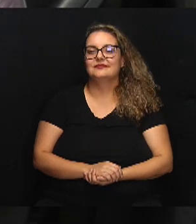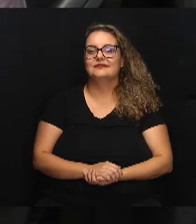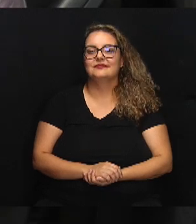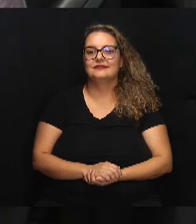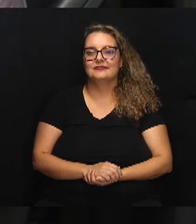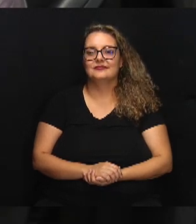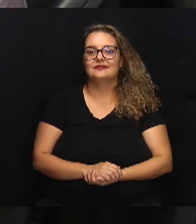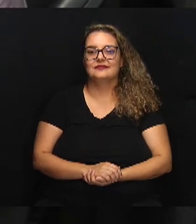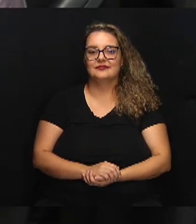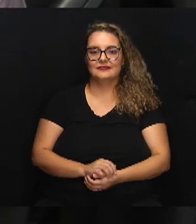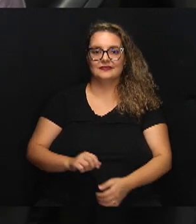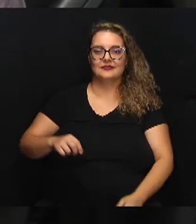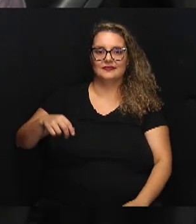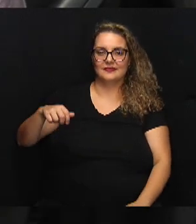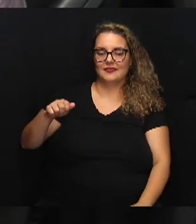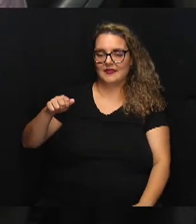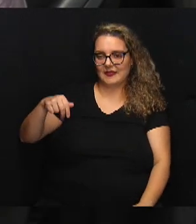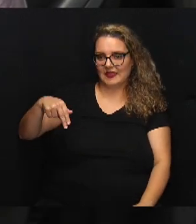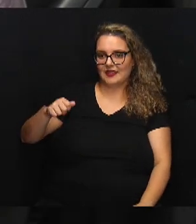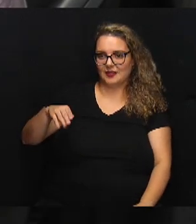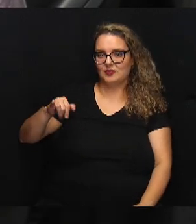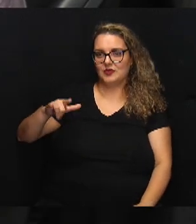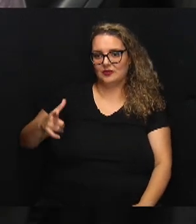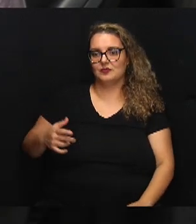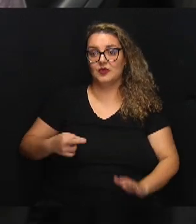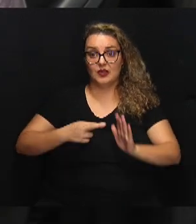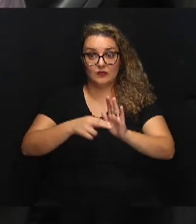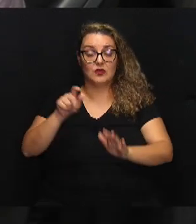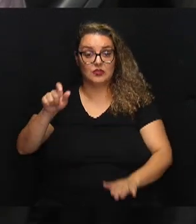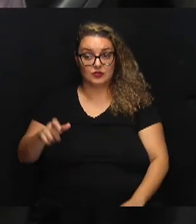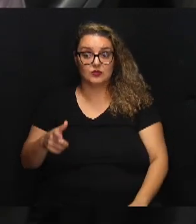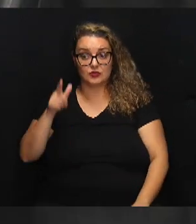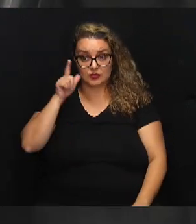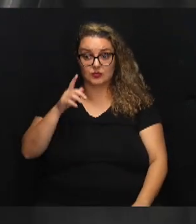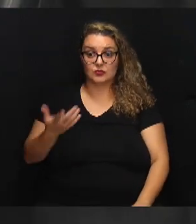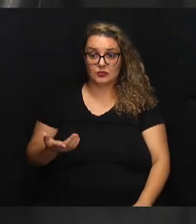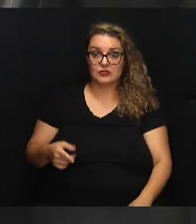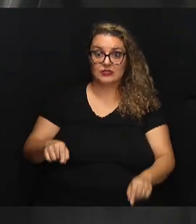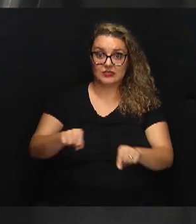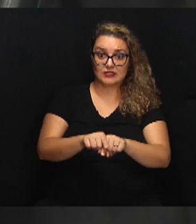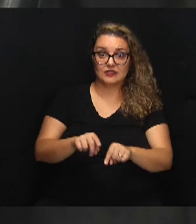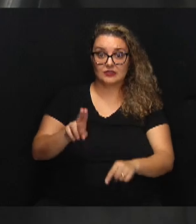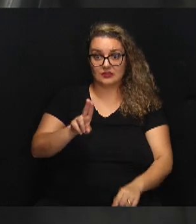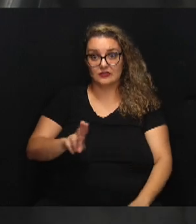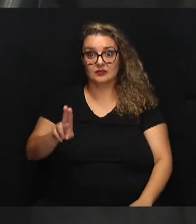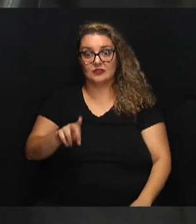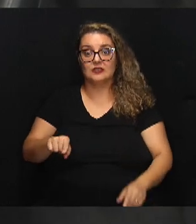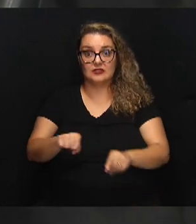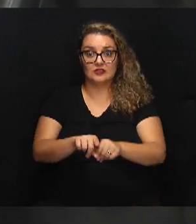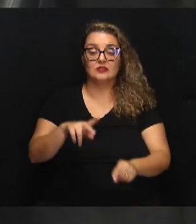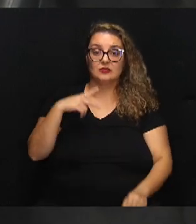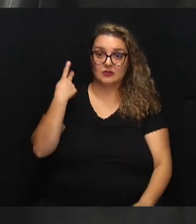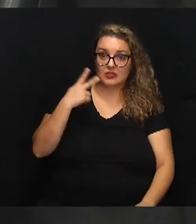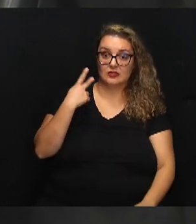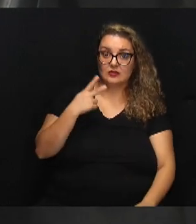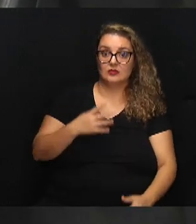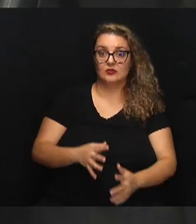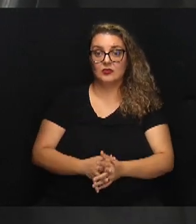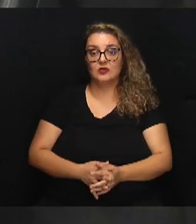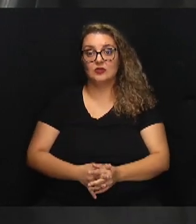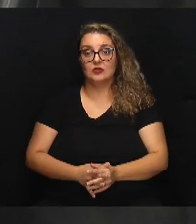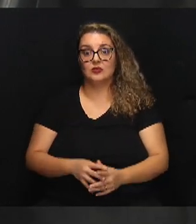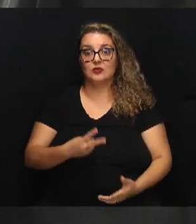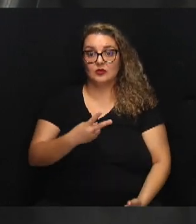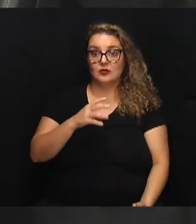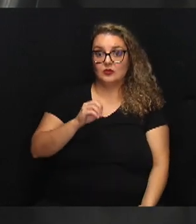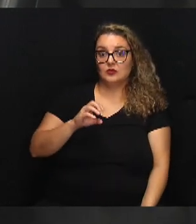Nabil é uma referência para mim, assim, de pessoa que consegue, ao mesmo tempo, também estar na universidade, estar na política. Em 2000, a gente fez